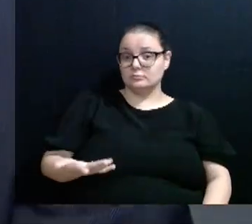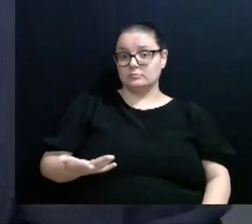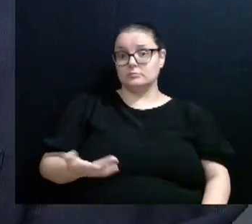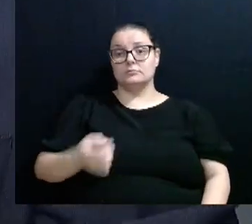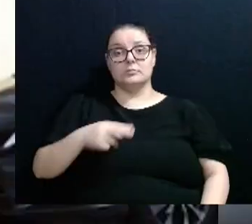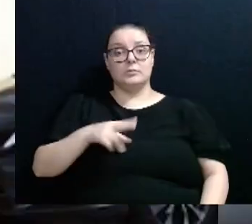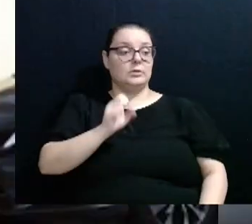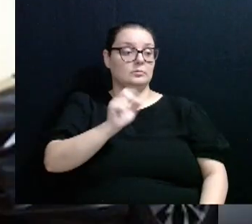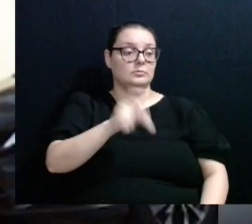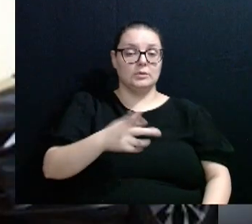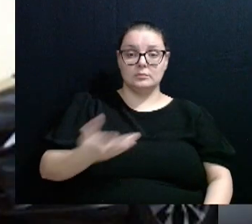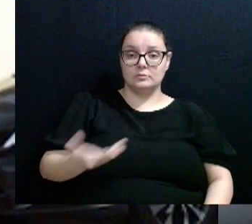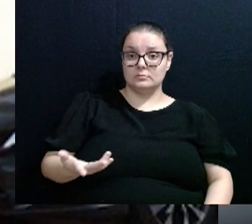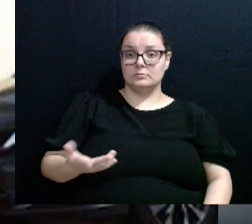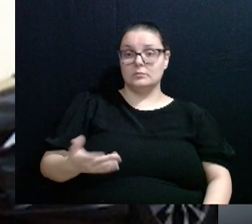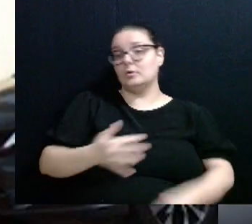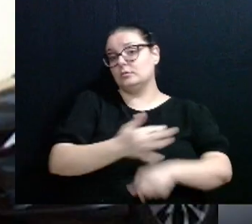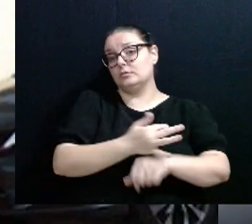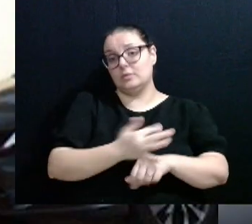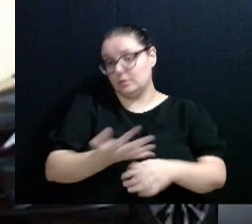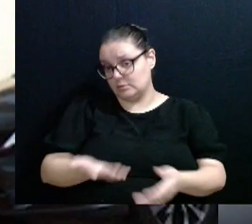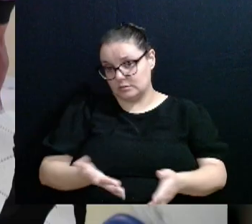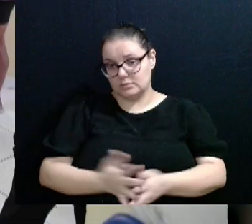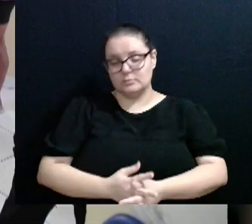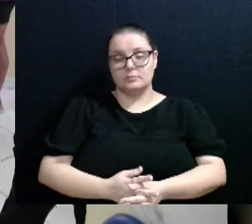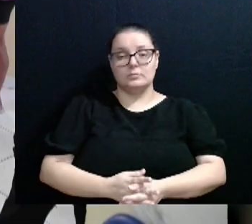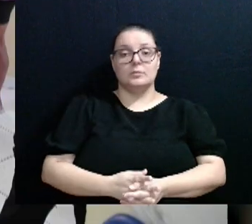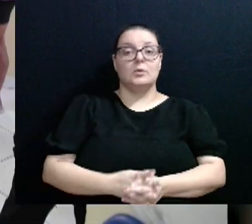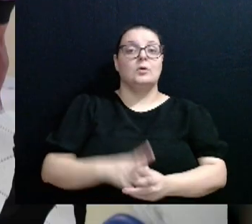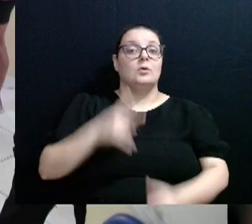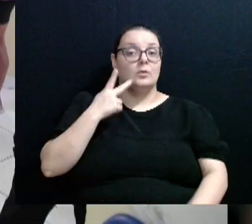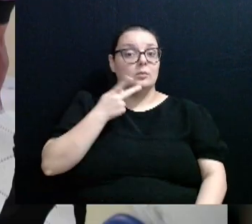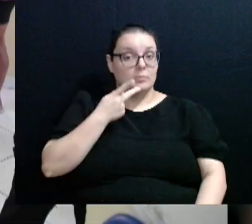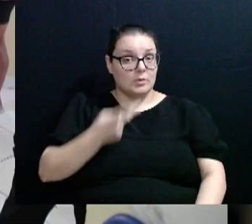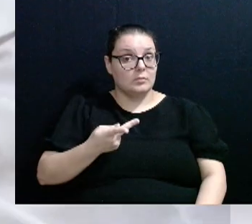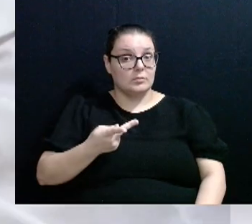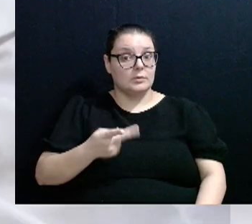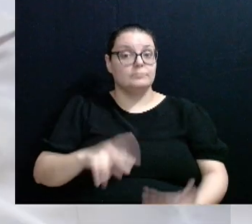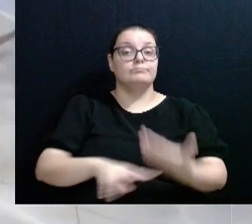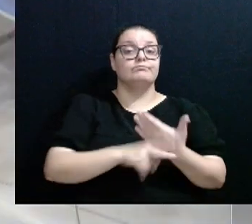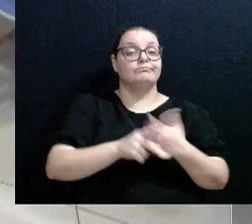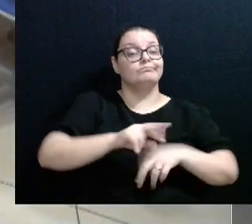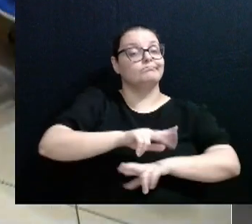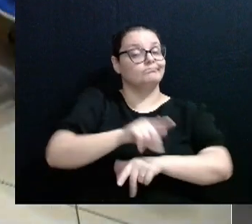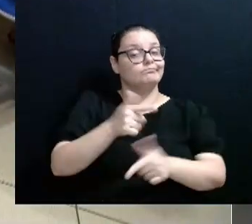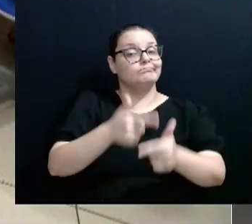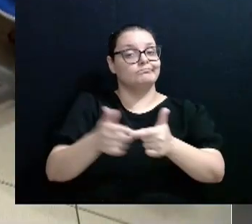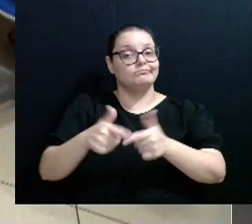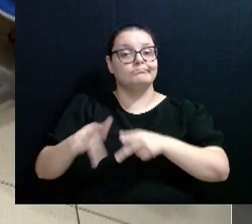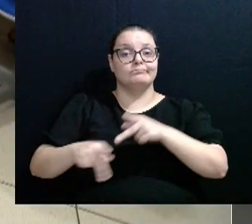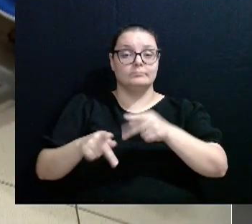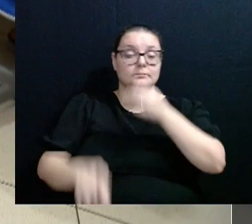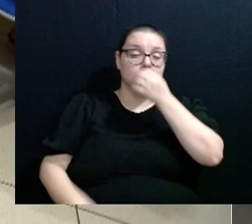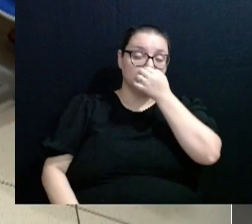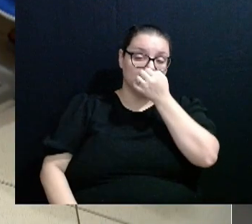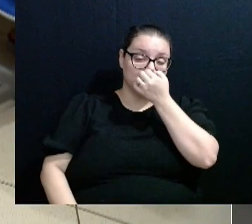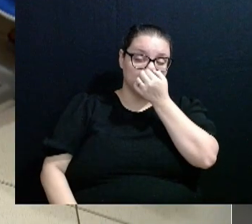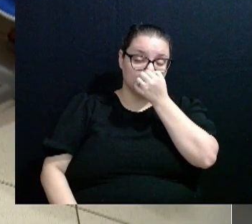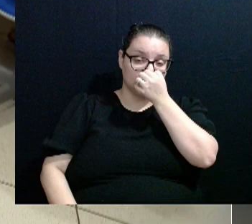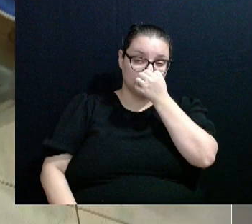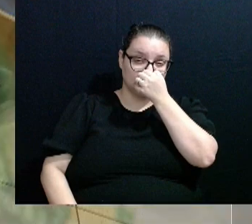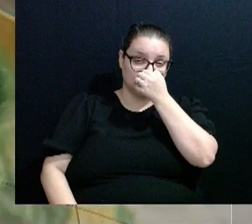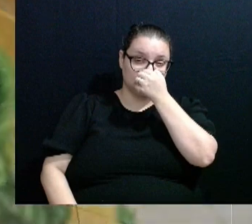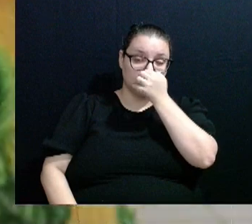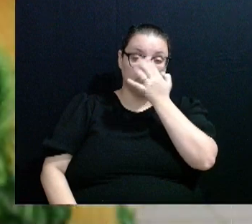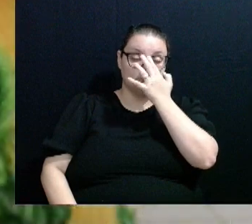ela tiver de férias. O parlamentar reforça que a alteração causa inúmeros transtornos à população, principalmente por conta da